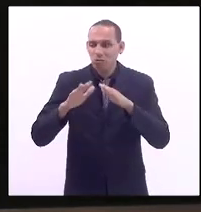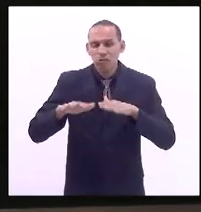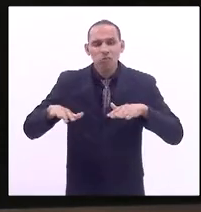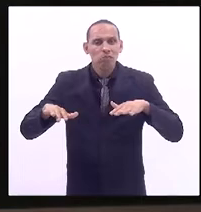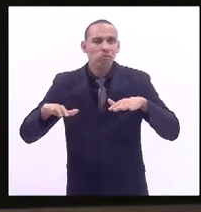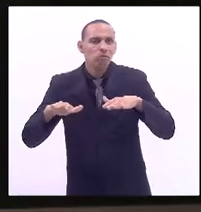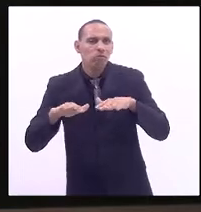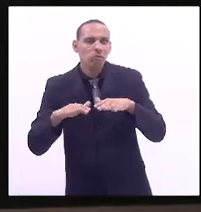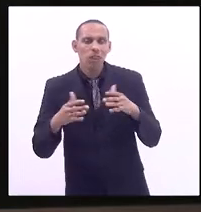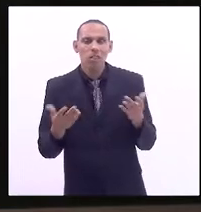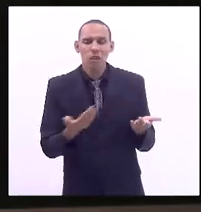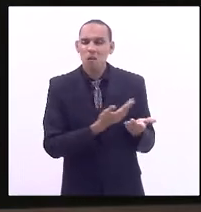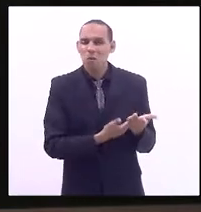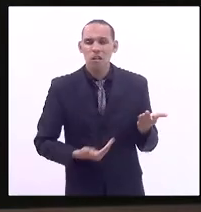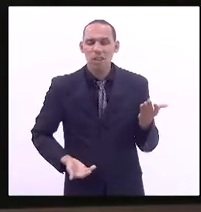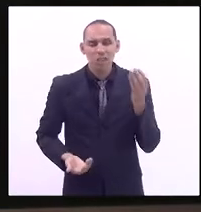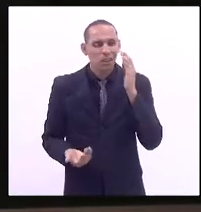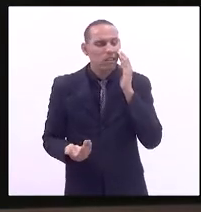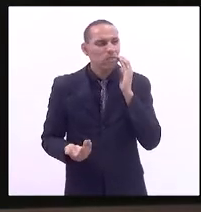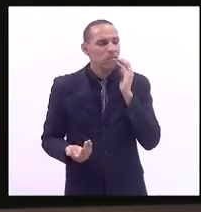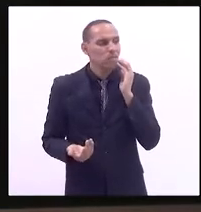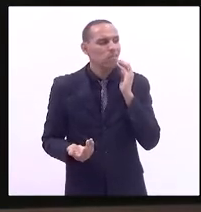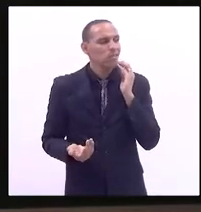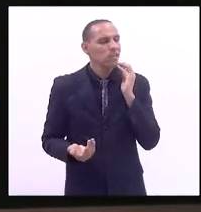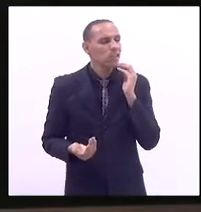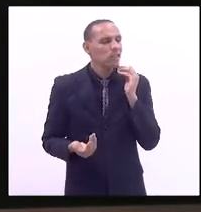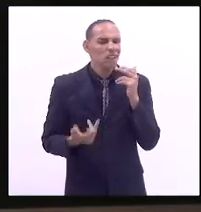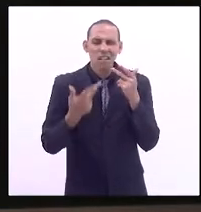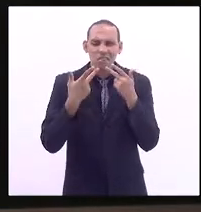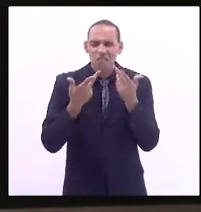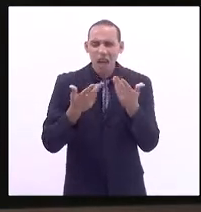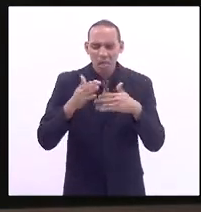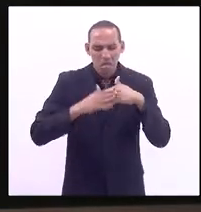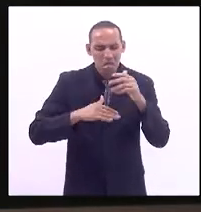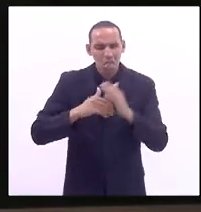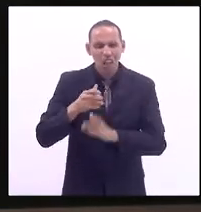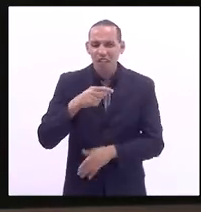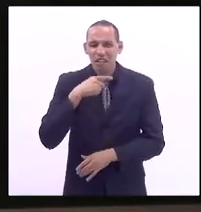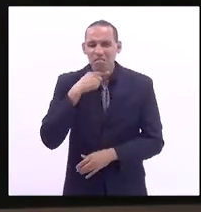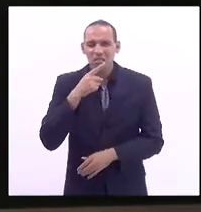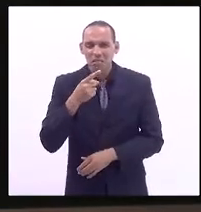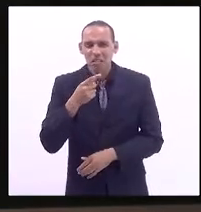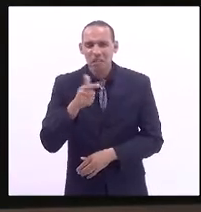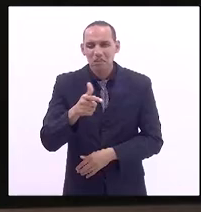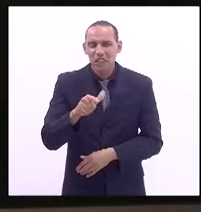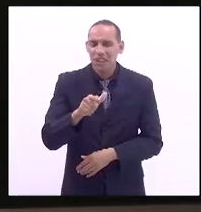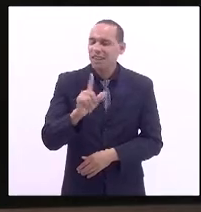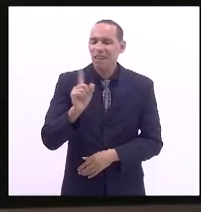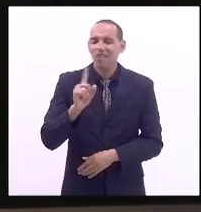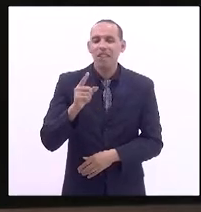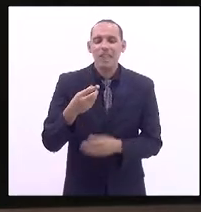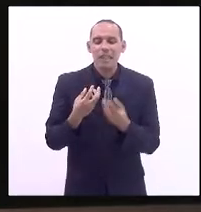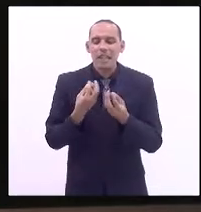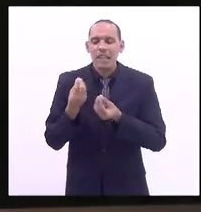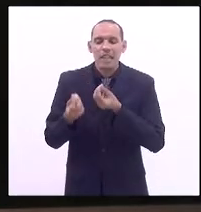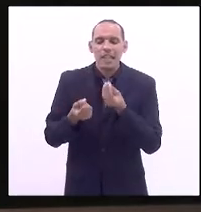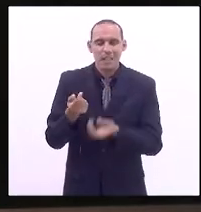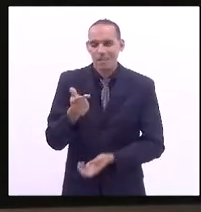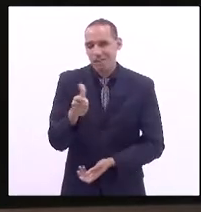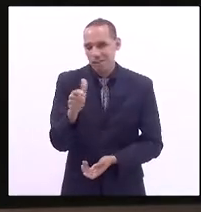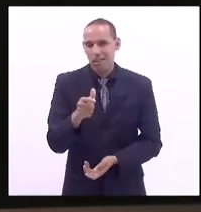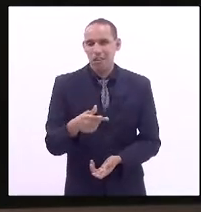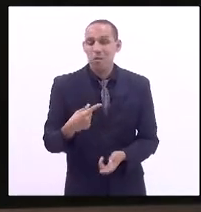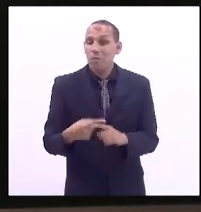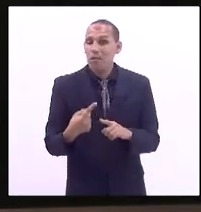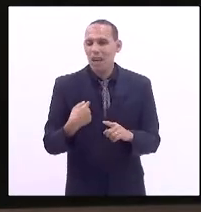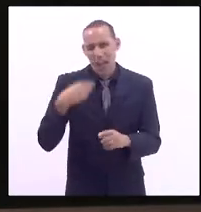demonstra uma eu não vou eu eu ia falar em capacidade mas eu vou usar a insensibilidade né porque eu